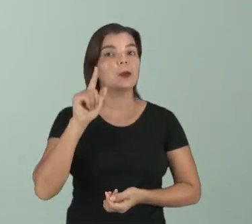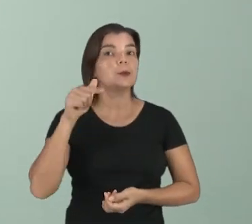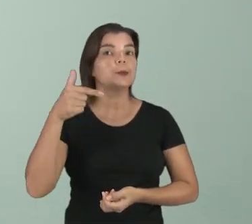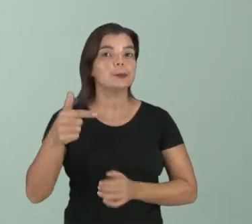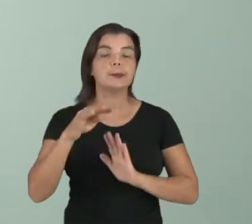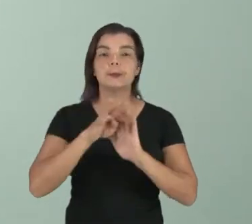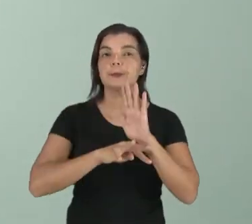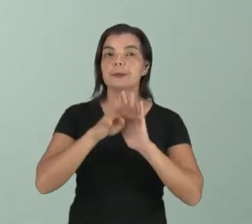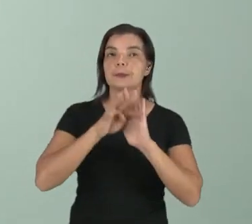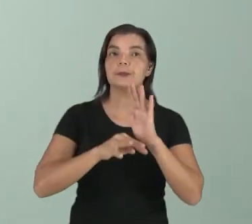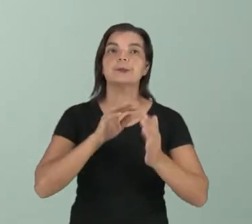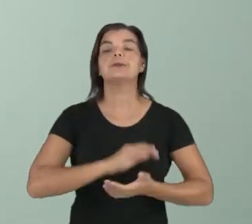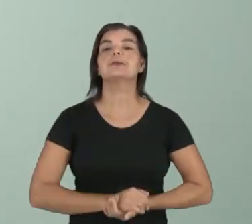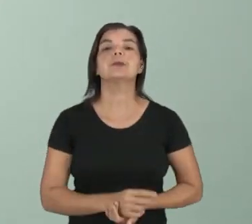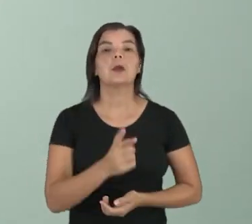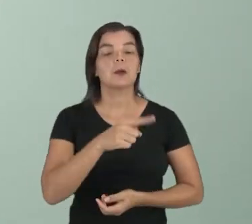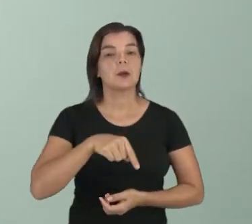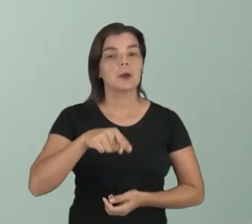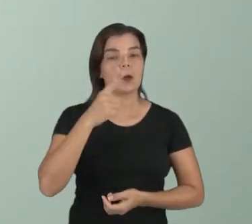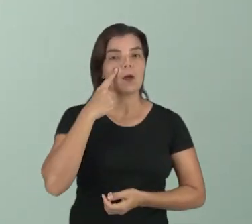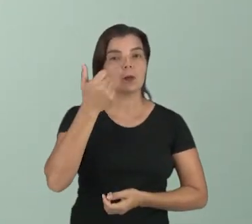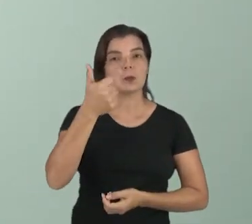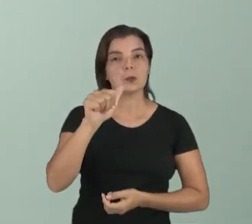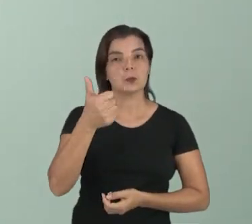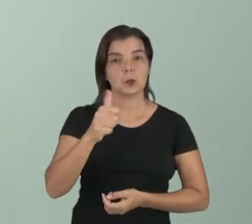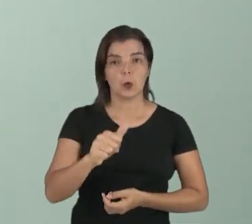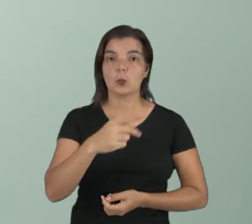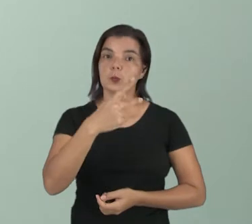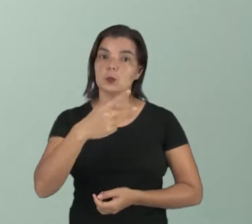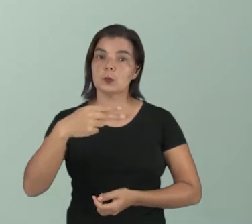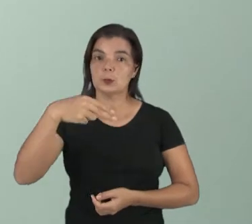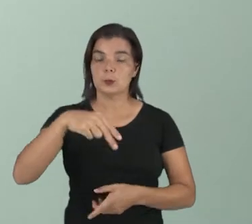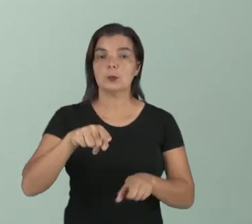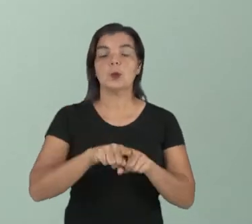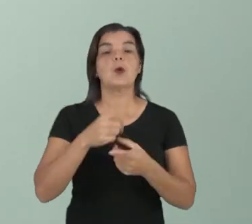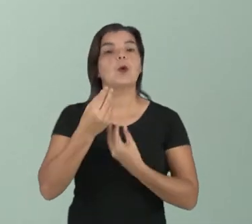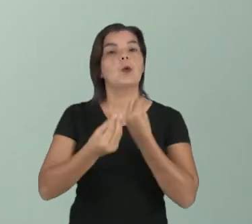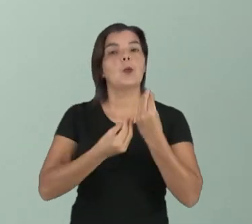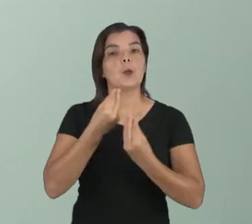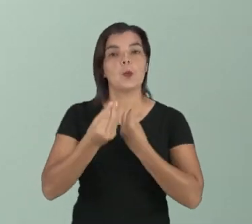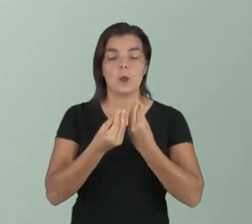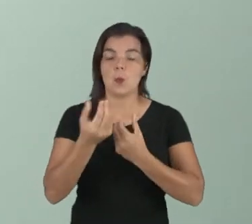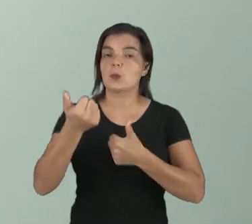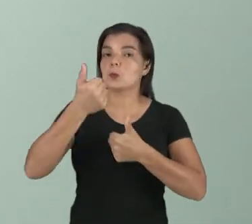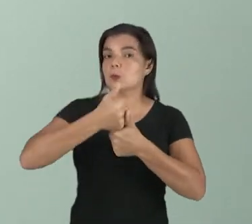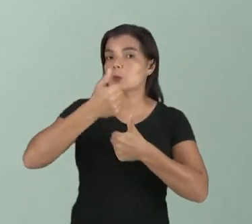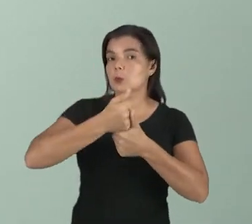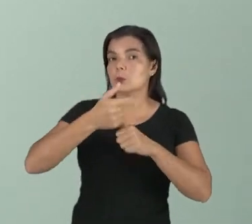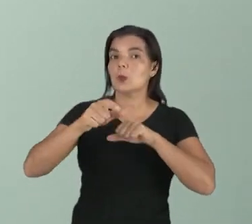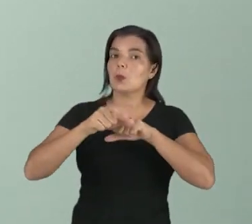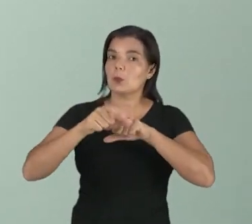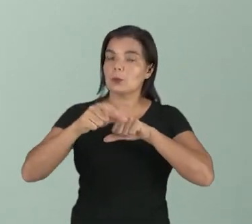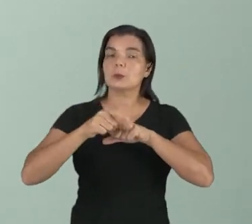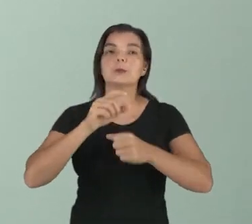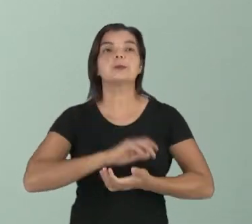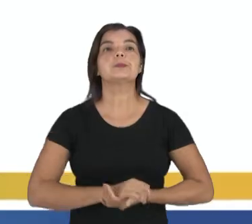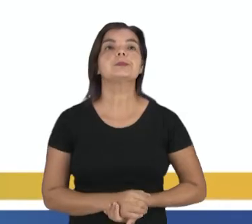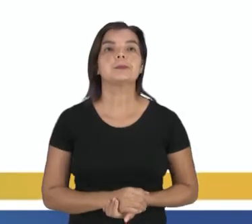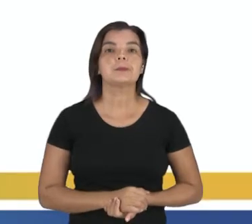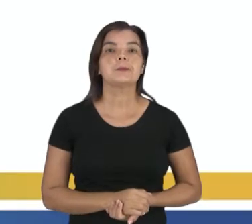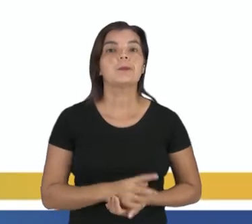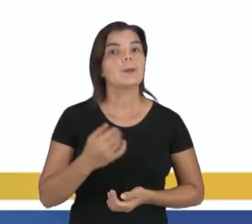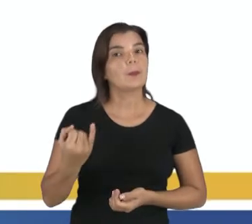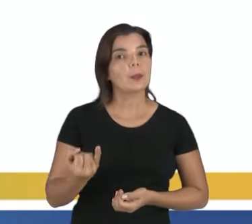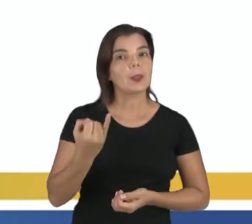observar outro texto para que a gente analise os pronomes e como eles funcionam como elementos coesivos no texto,